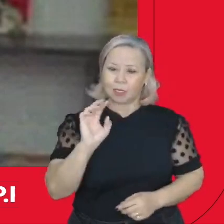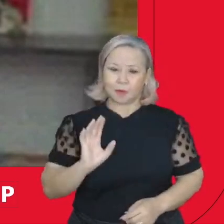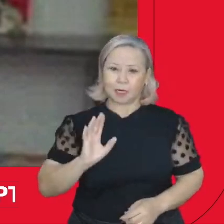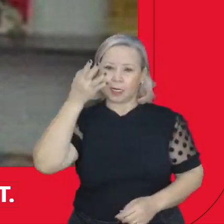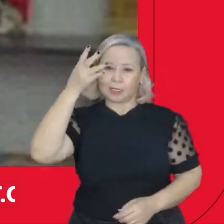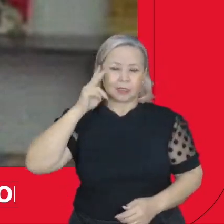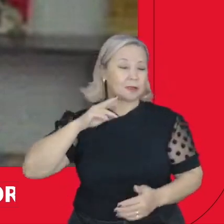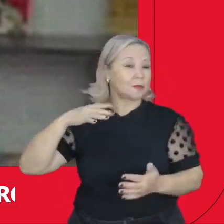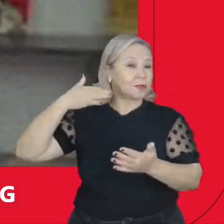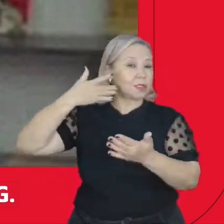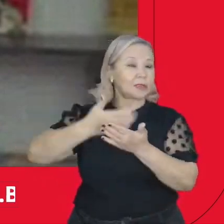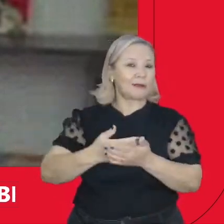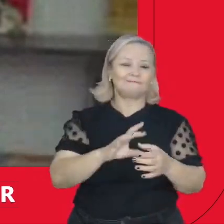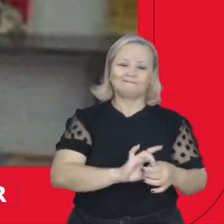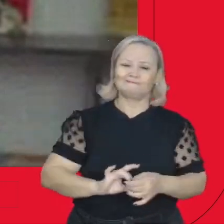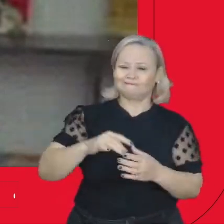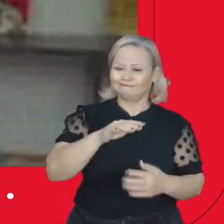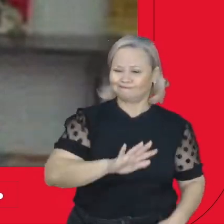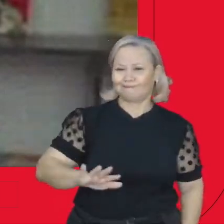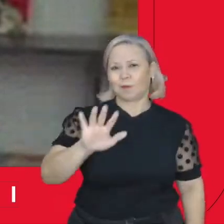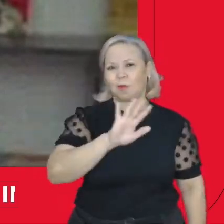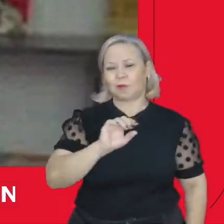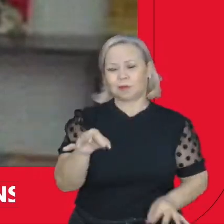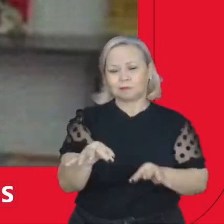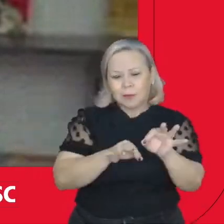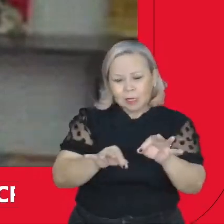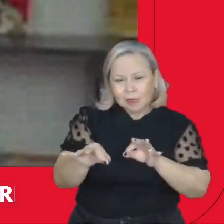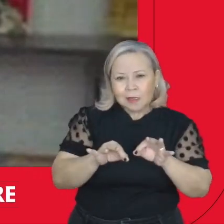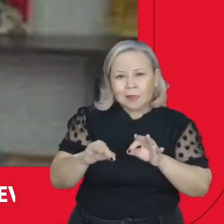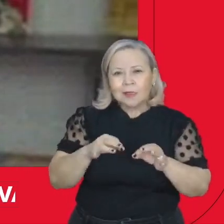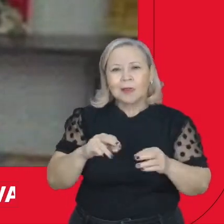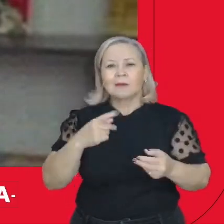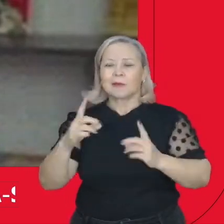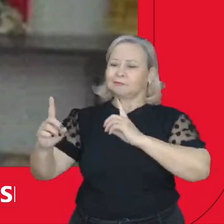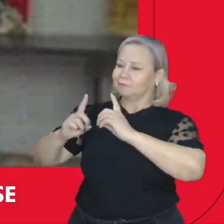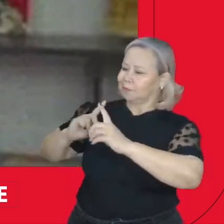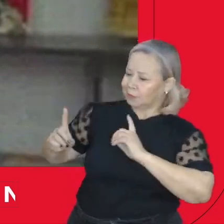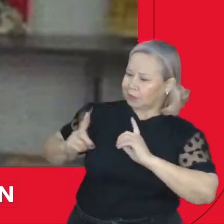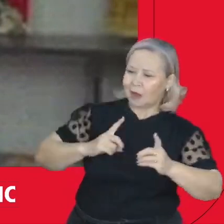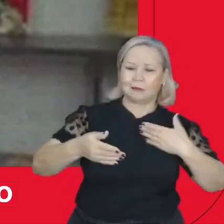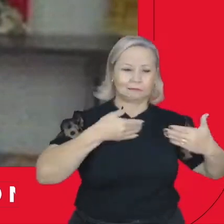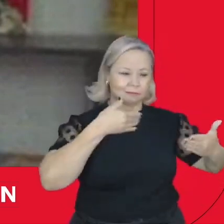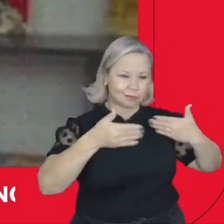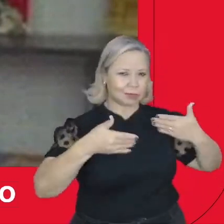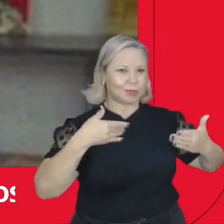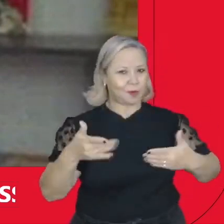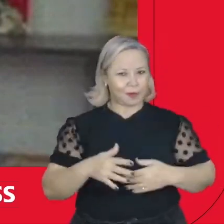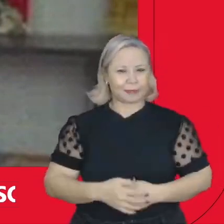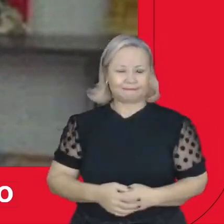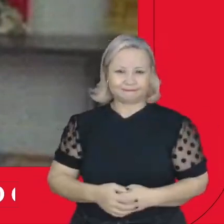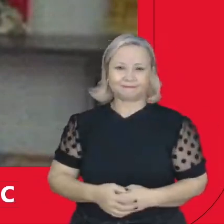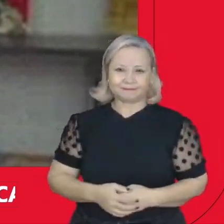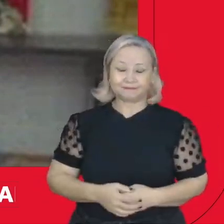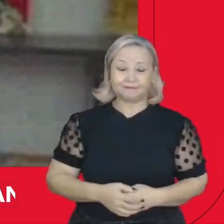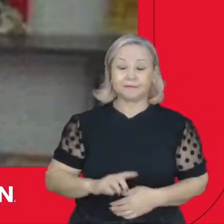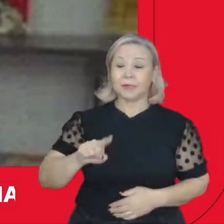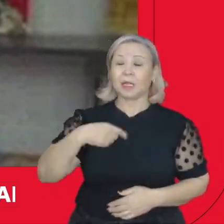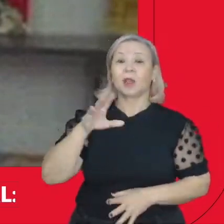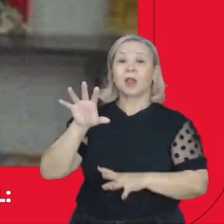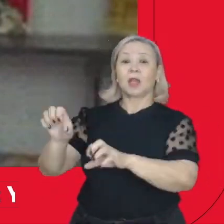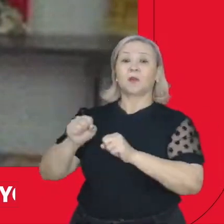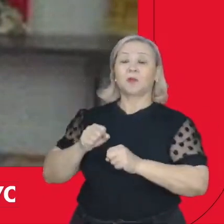federal. Fizemos 28 encontros em todas as regiões do Rio Grande do Sul para fazer uma consulta também a cada afiliado do nosso partido,